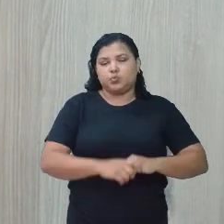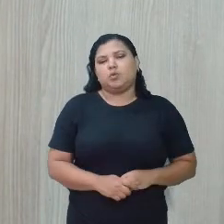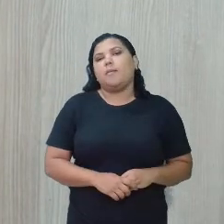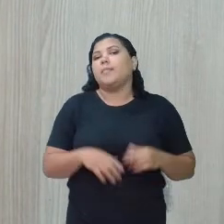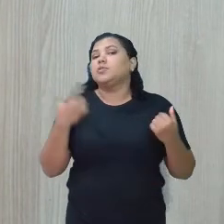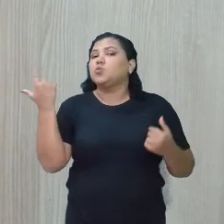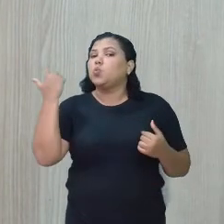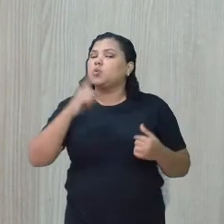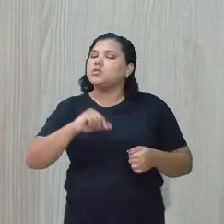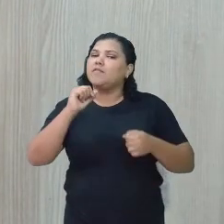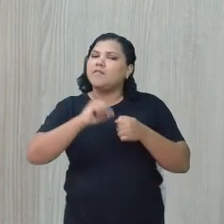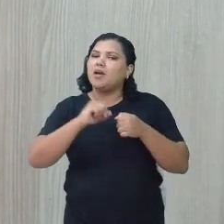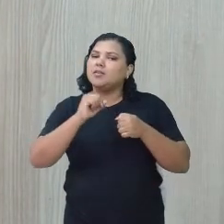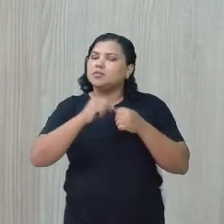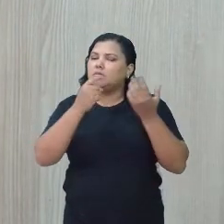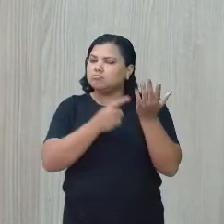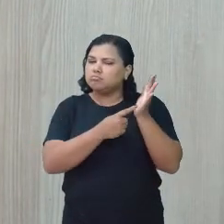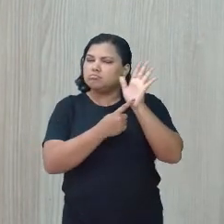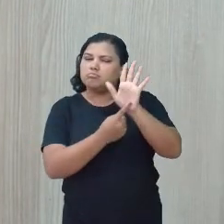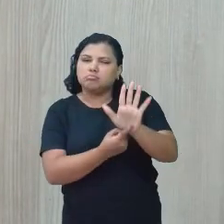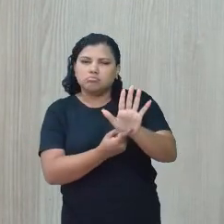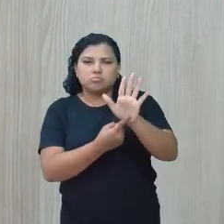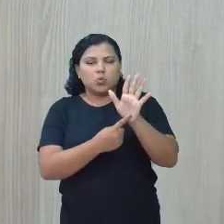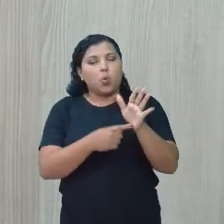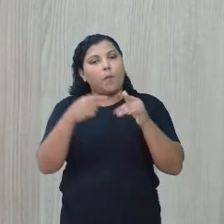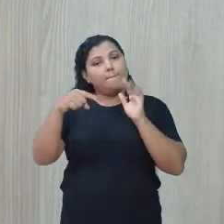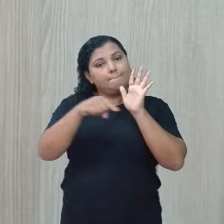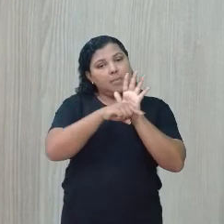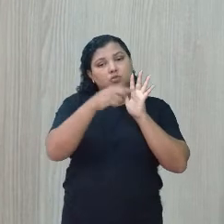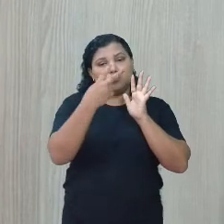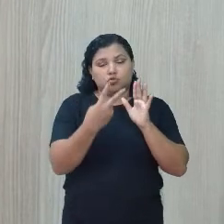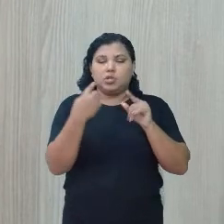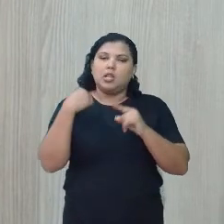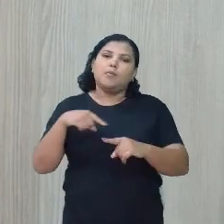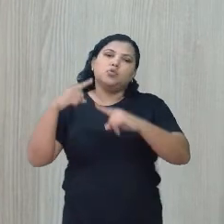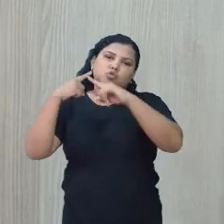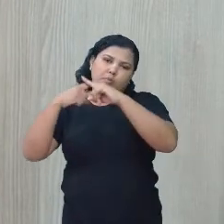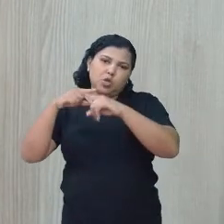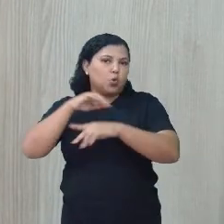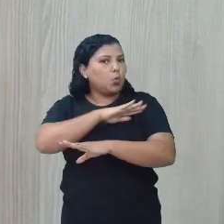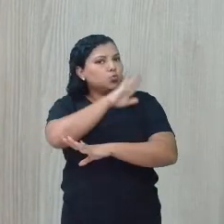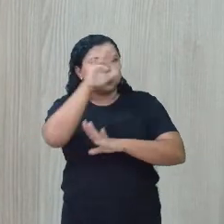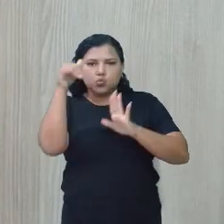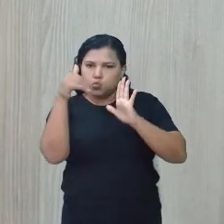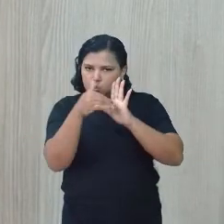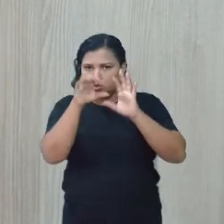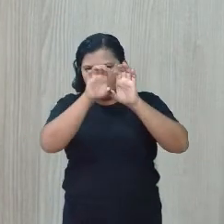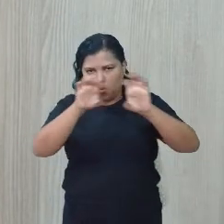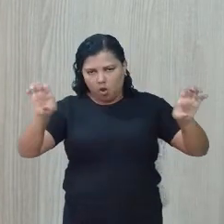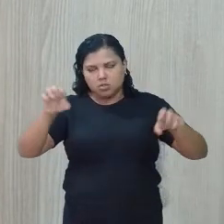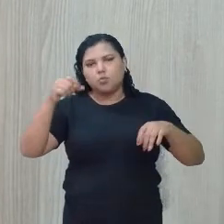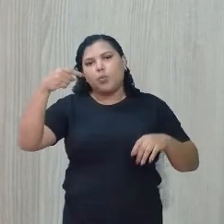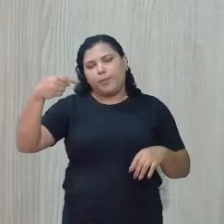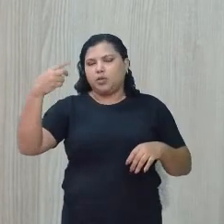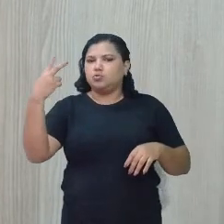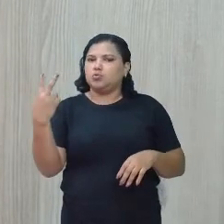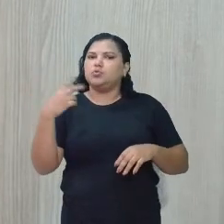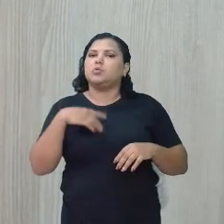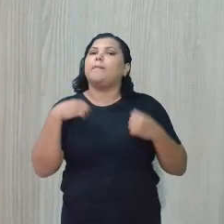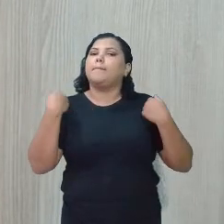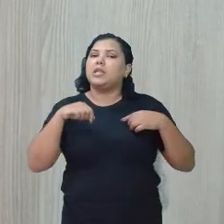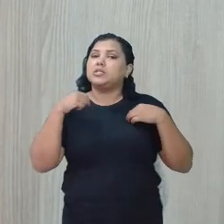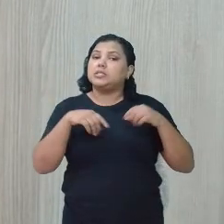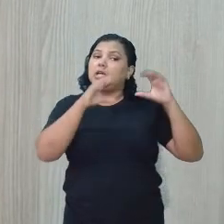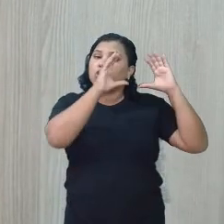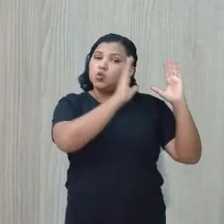gente conseguisse fazer aparecer ali o menos 2, ele multiplicou a equação toda por menos 2. A operação tem que ser